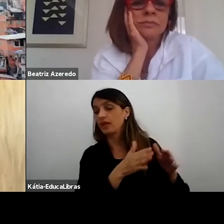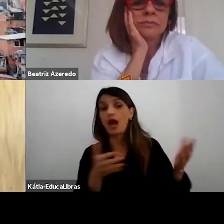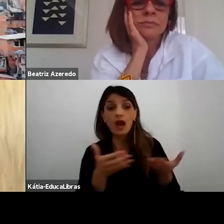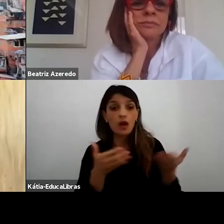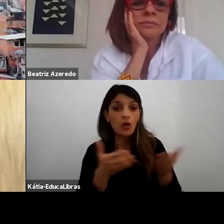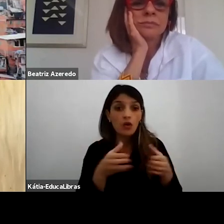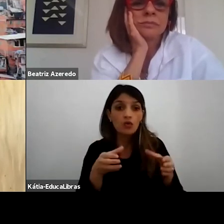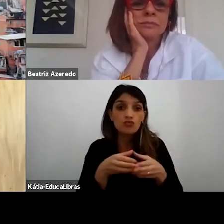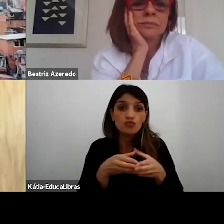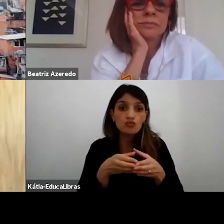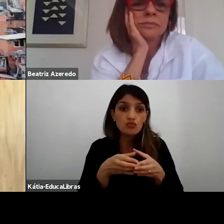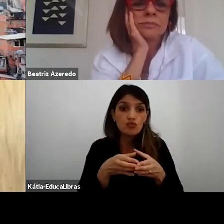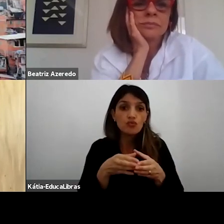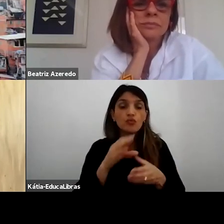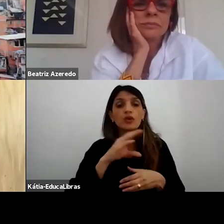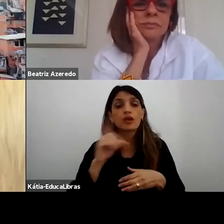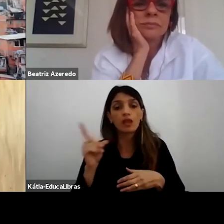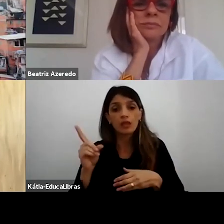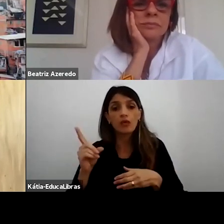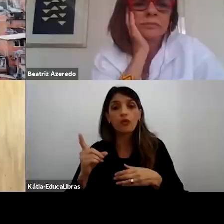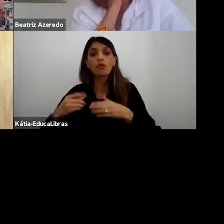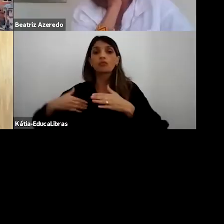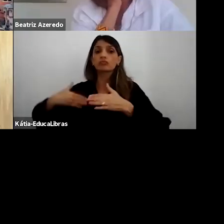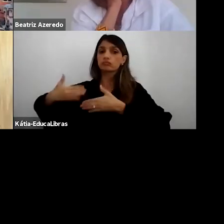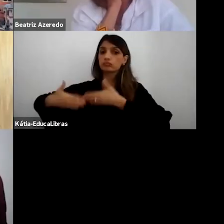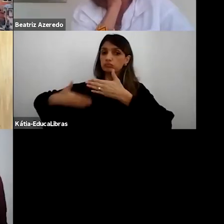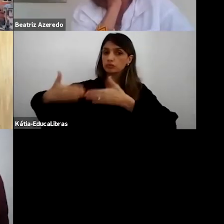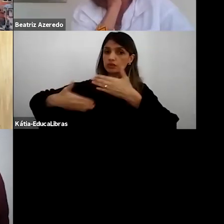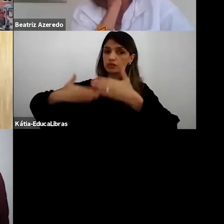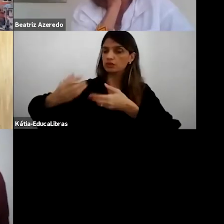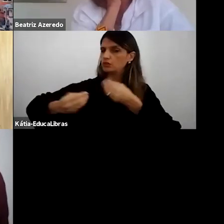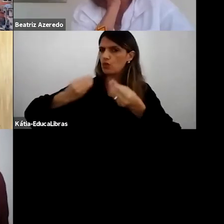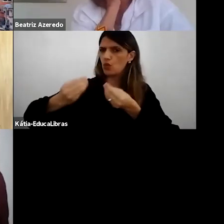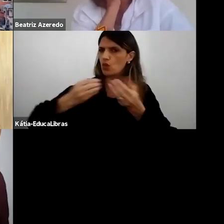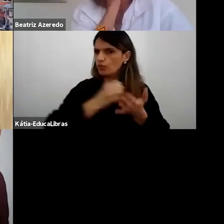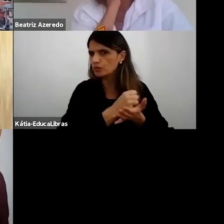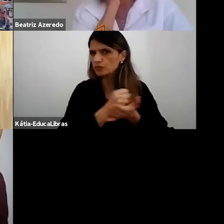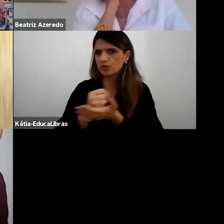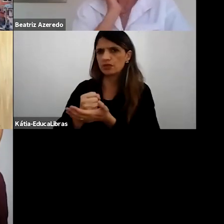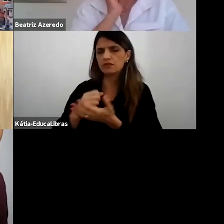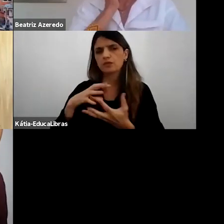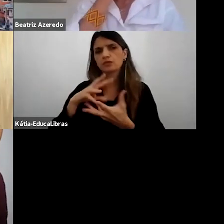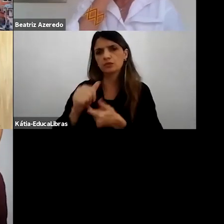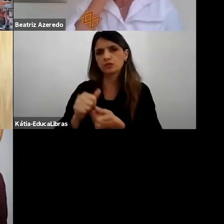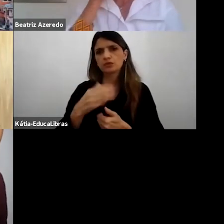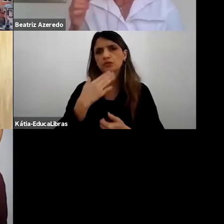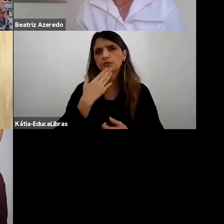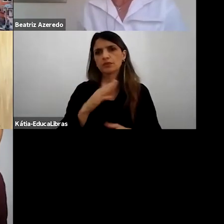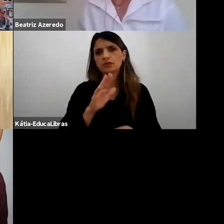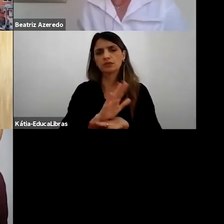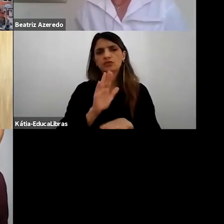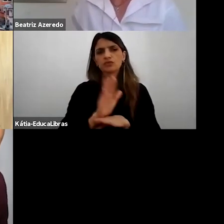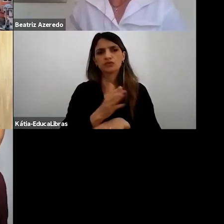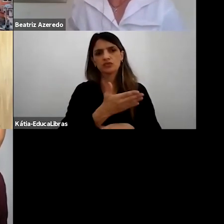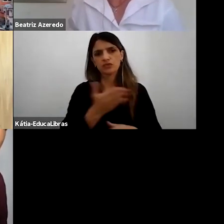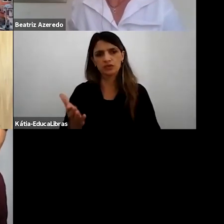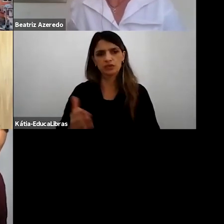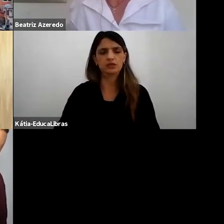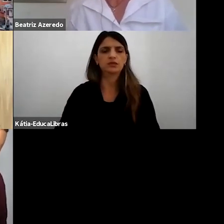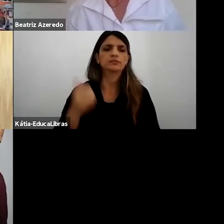do movimento vai passar por um processo, já começou um processo de como que a gente leva isso para o mundo. Peço a ajuda de todos vocês que estão aqui no